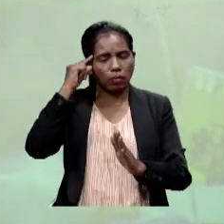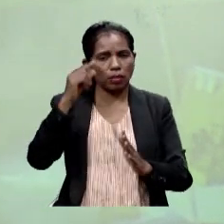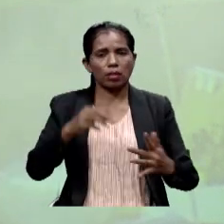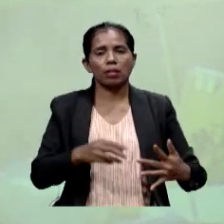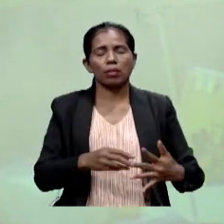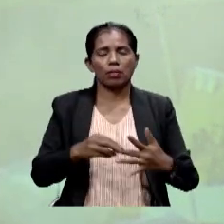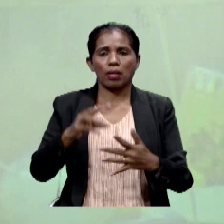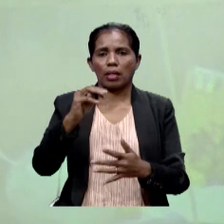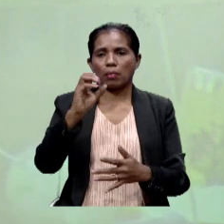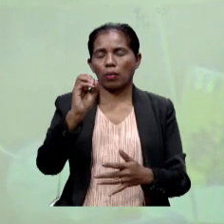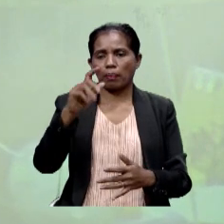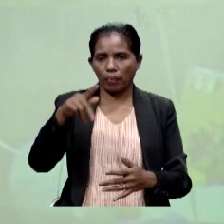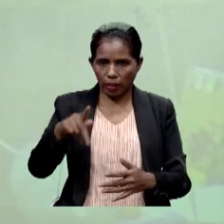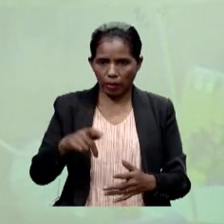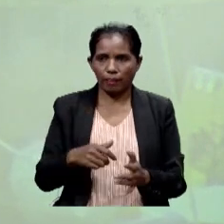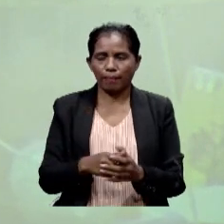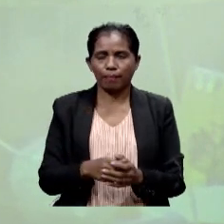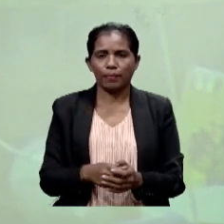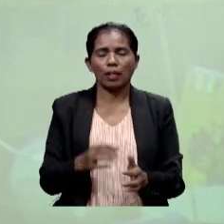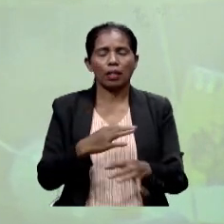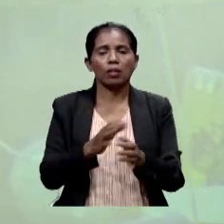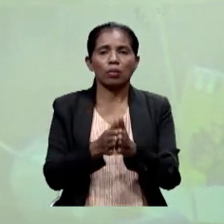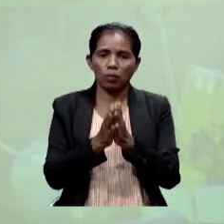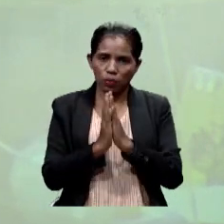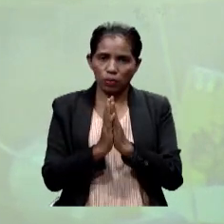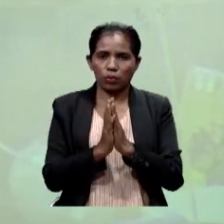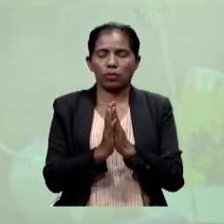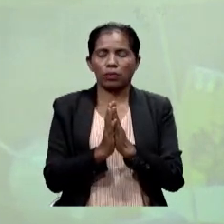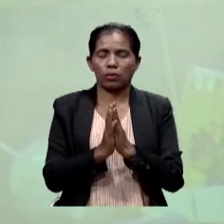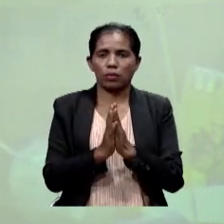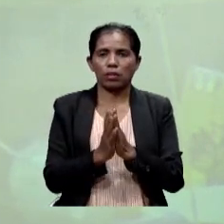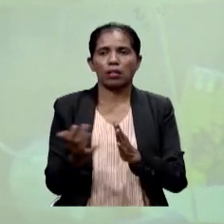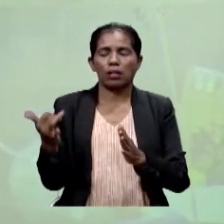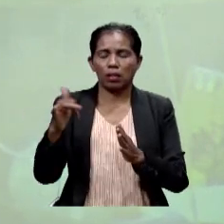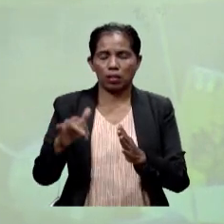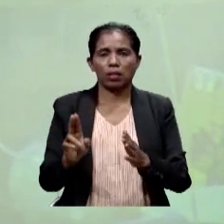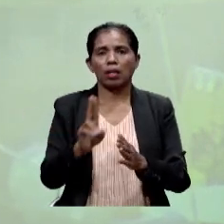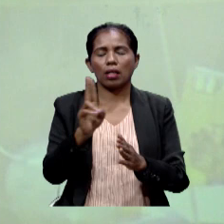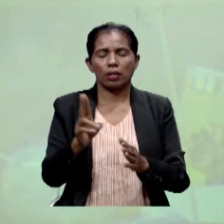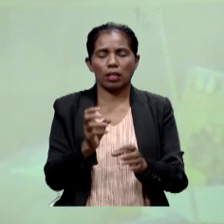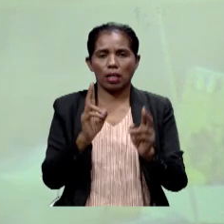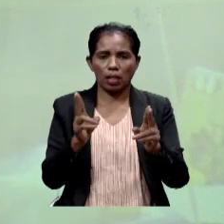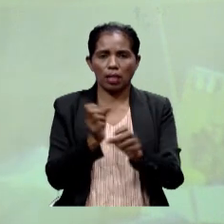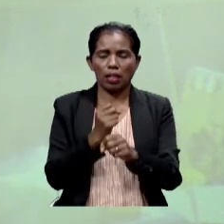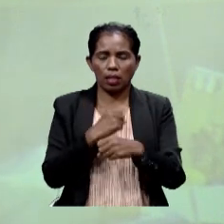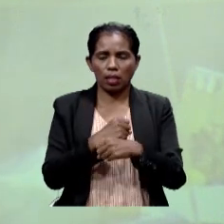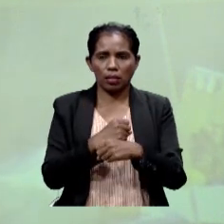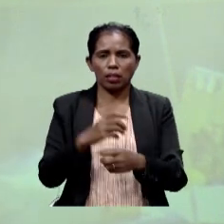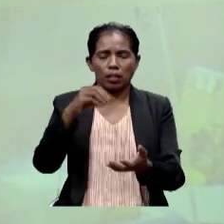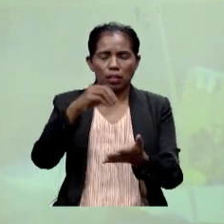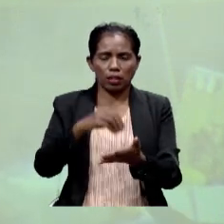mop. Atu husu ba tirak nebe makair obra ne acelera para taun